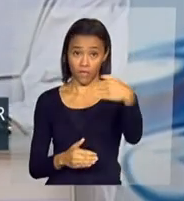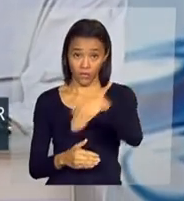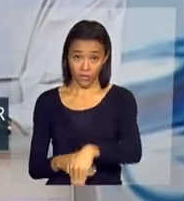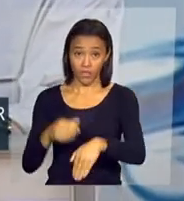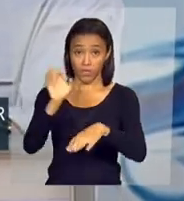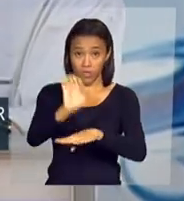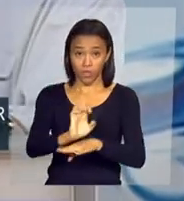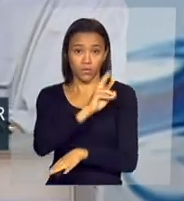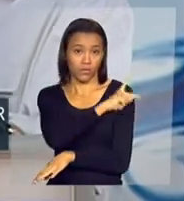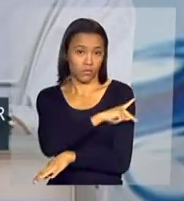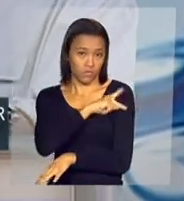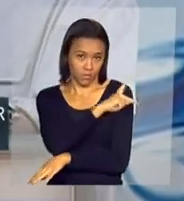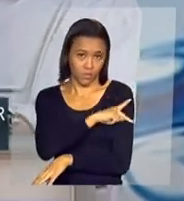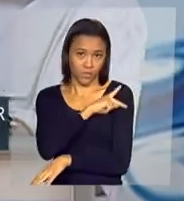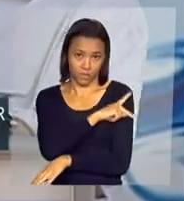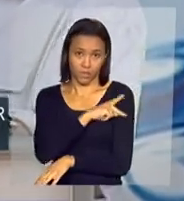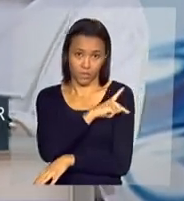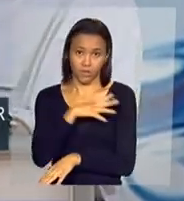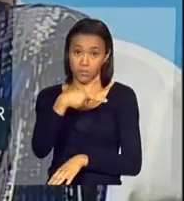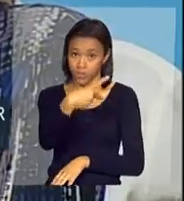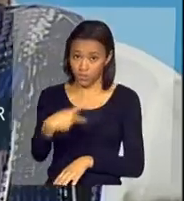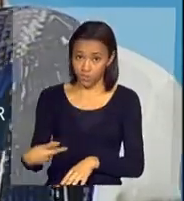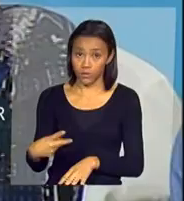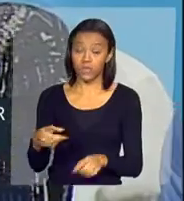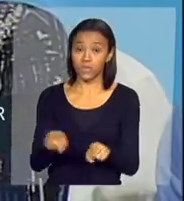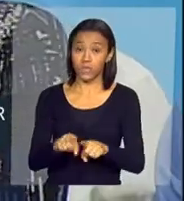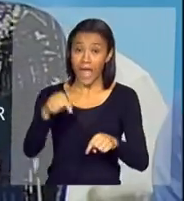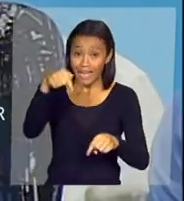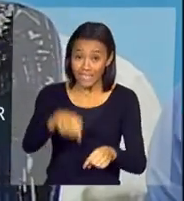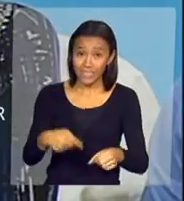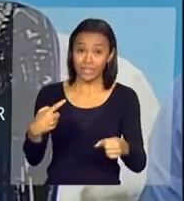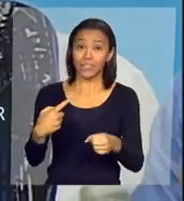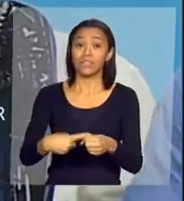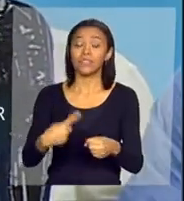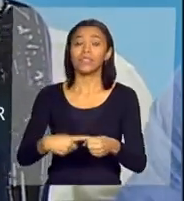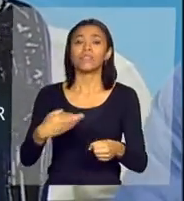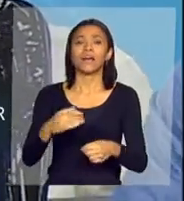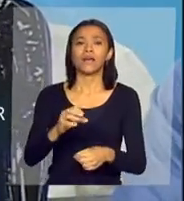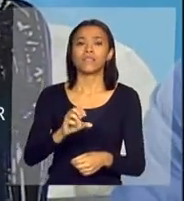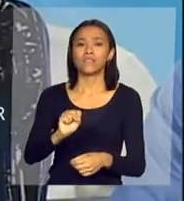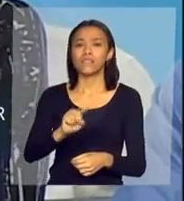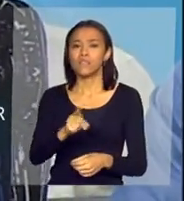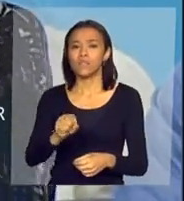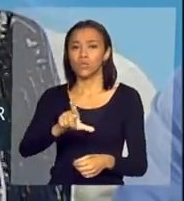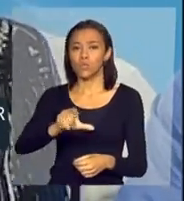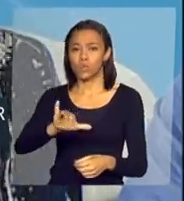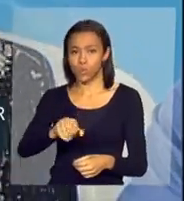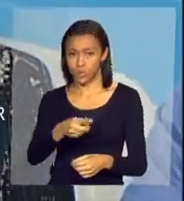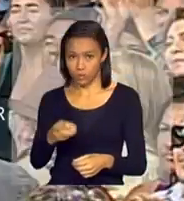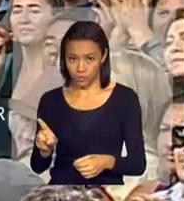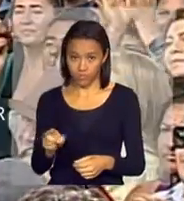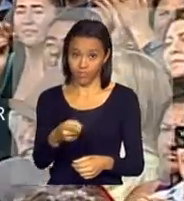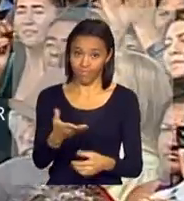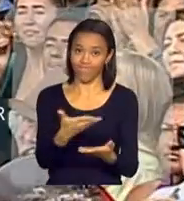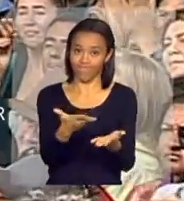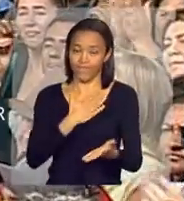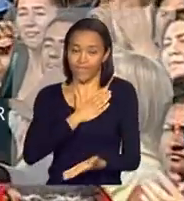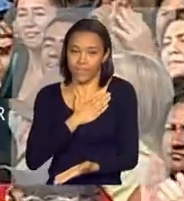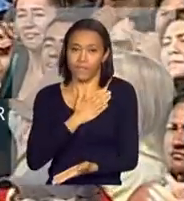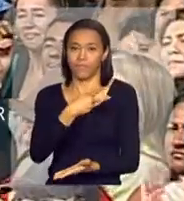Piauí e aqui, a cidade de São Julião, da minha querida presidenta Dilma Rousseff.